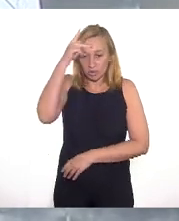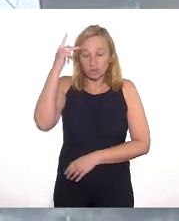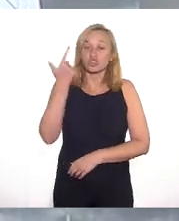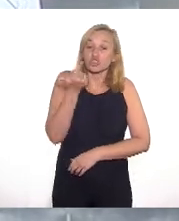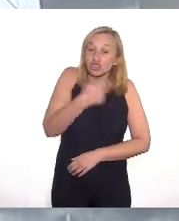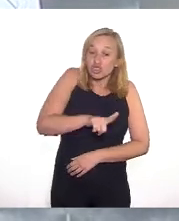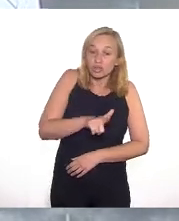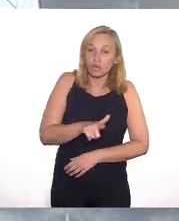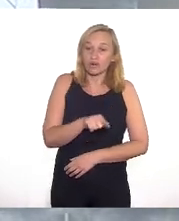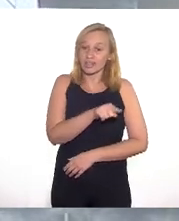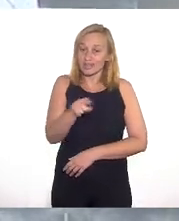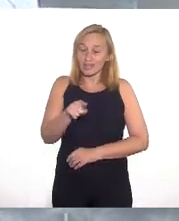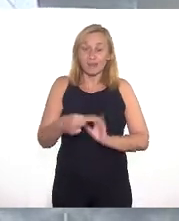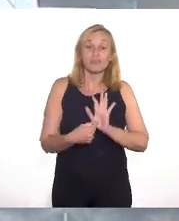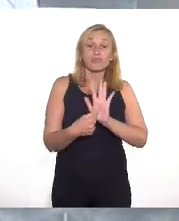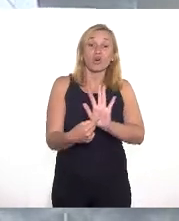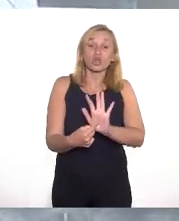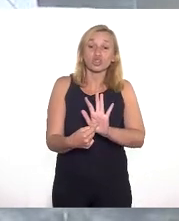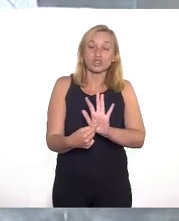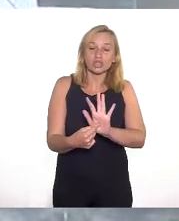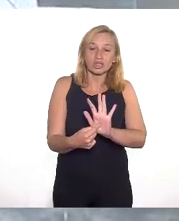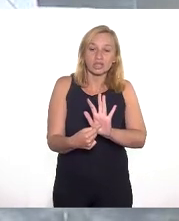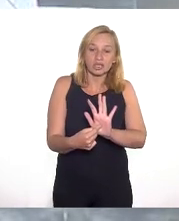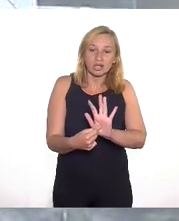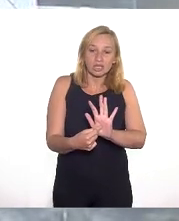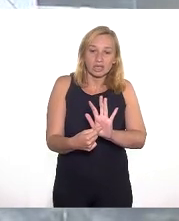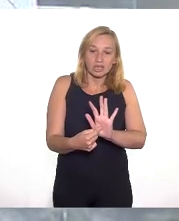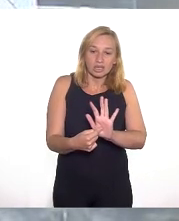aqui mostra o